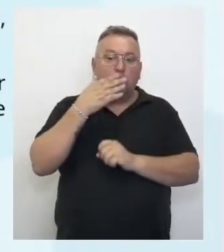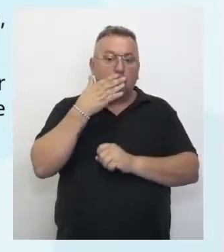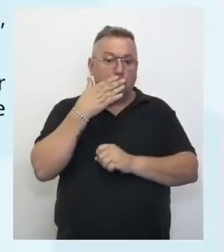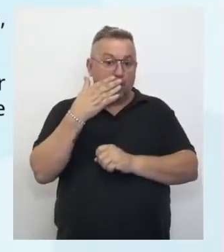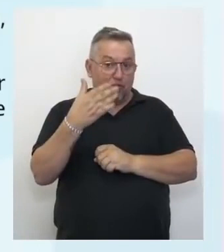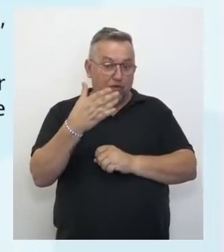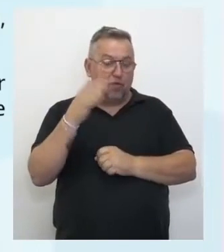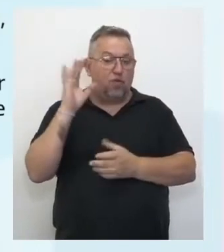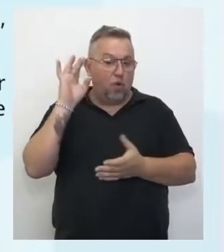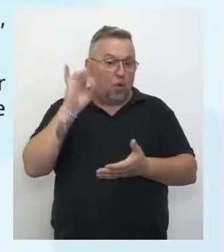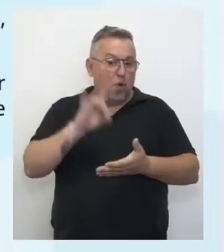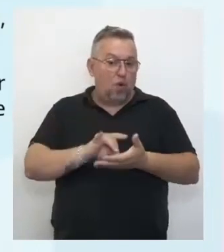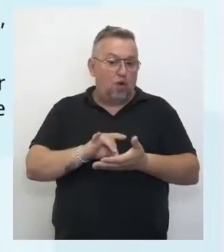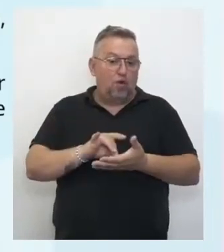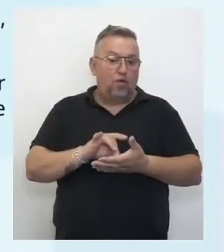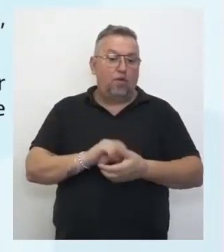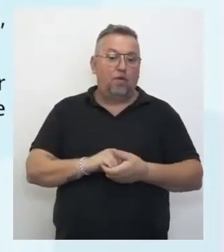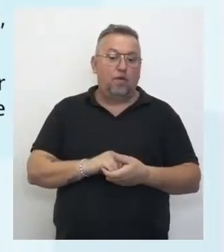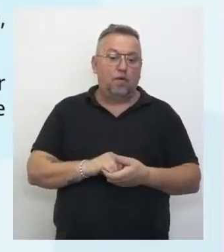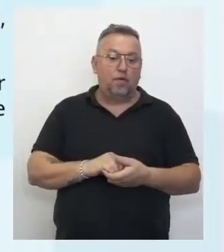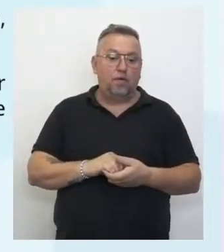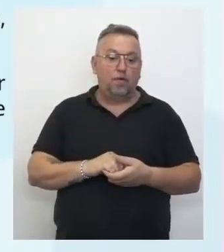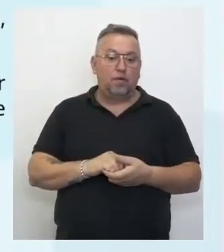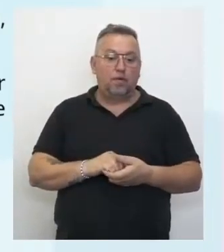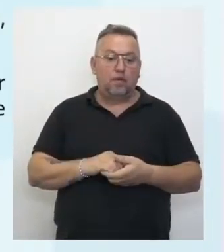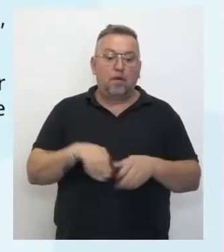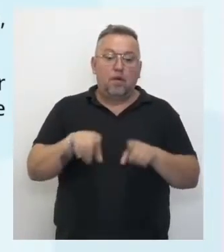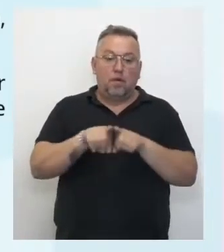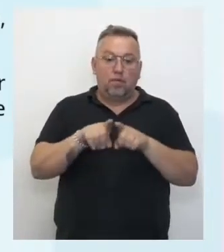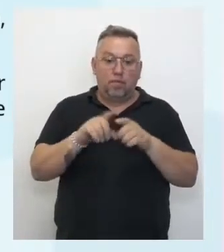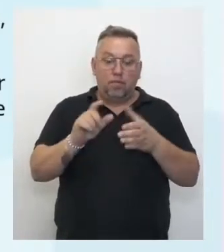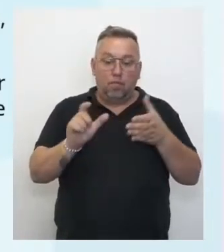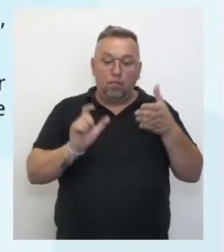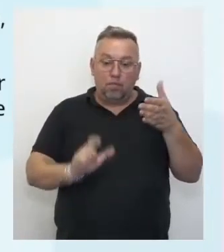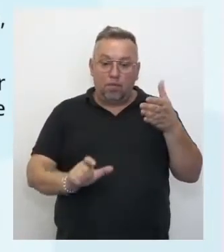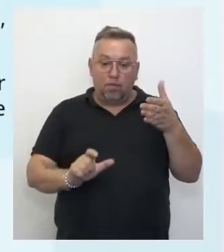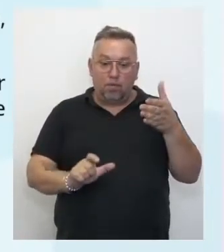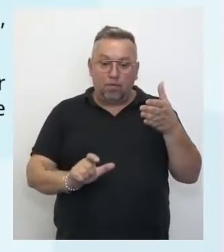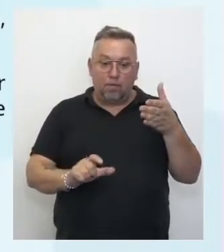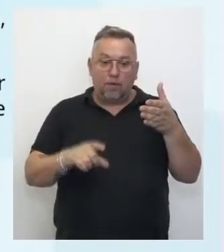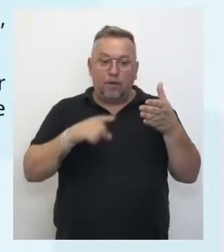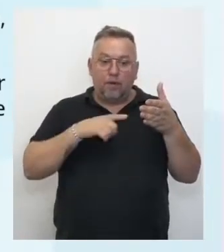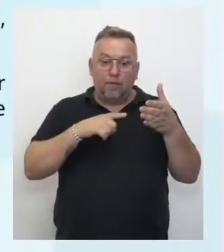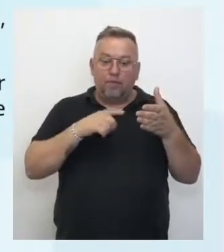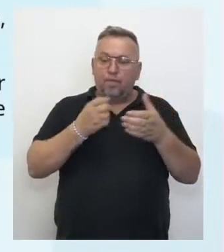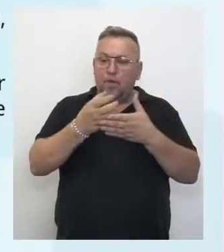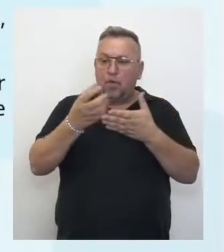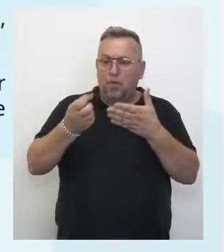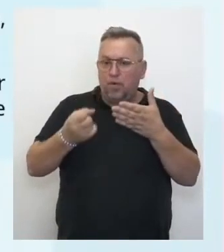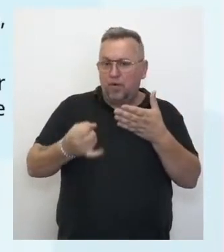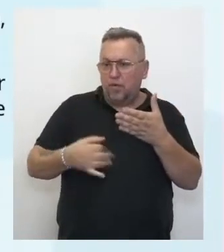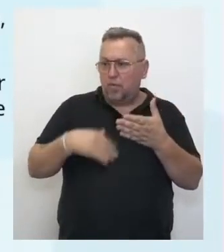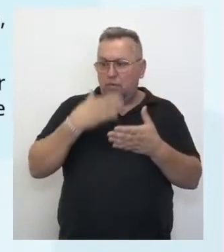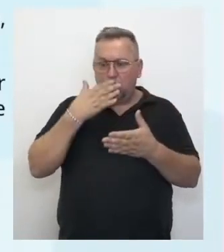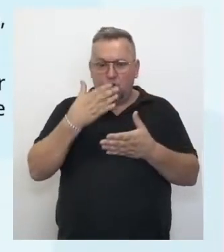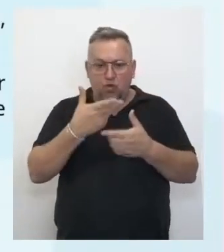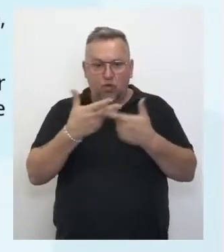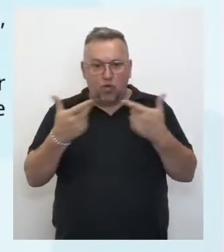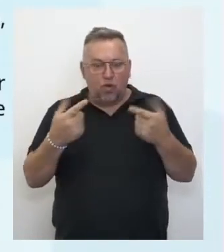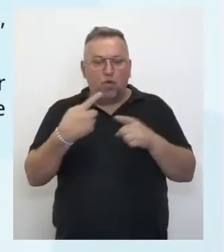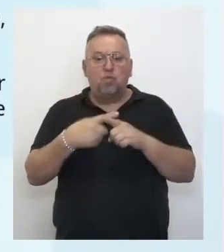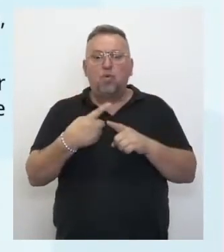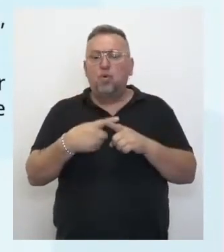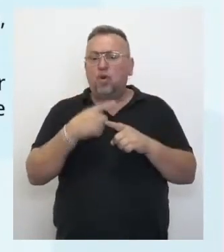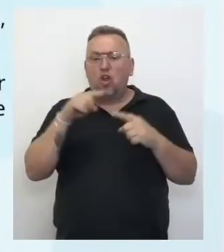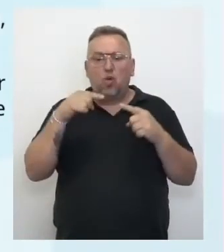algo legítimo, como nós falamos, algo verídico, e ali segue algumas instruções, eles colocam solicitações e por que está